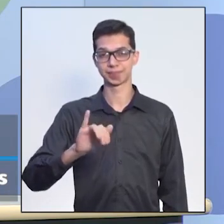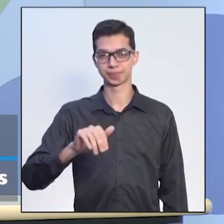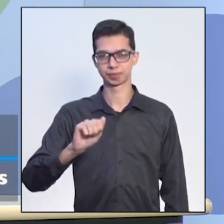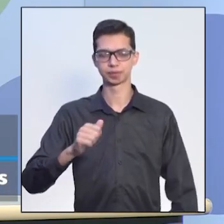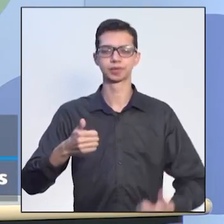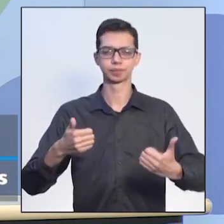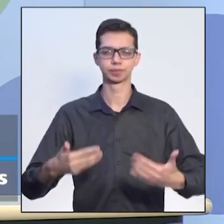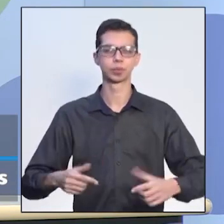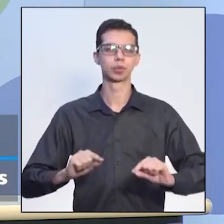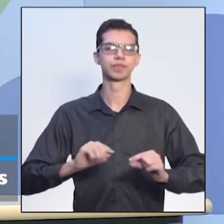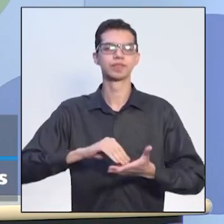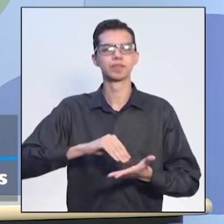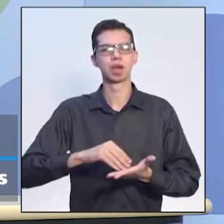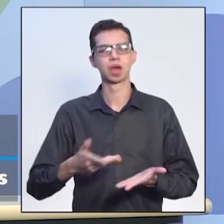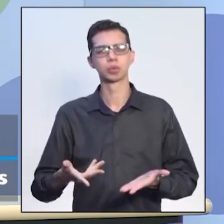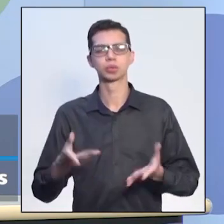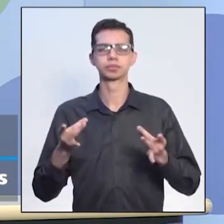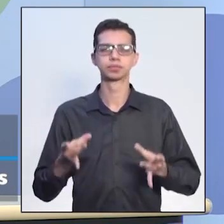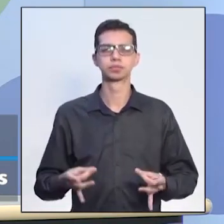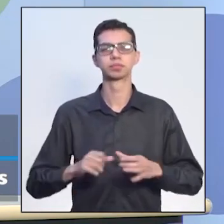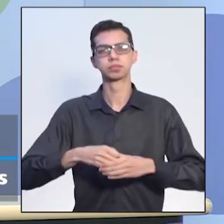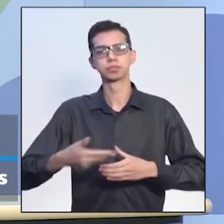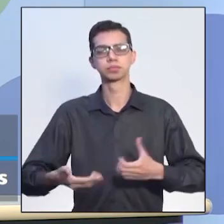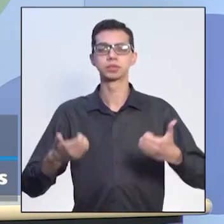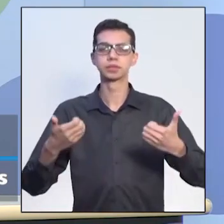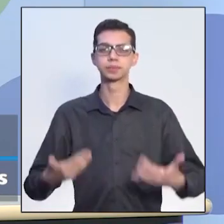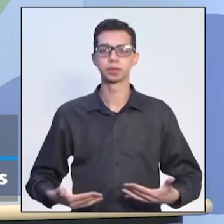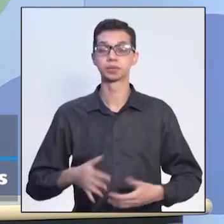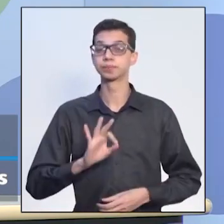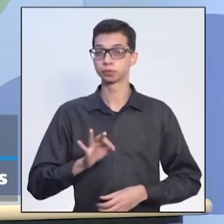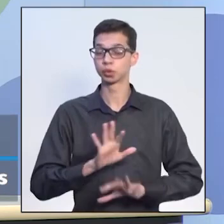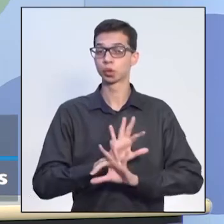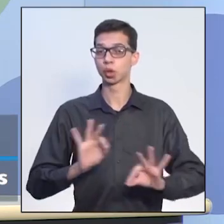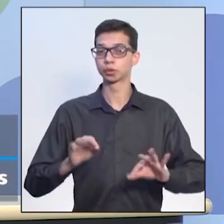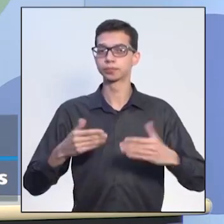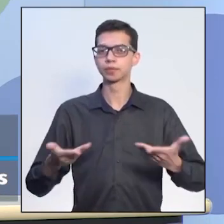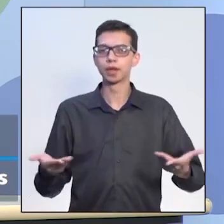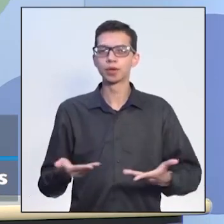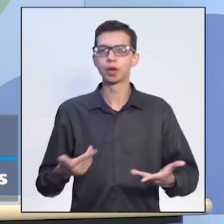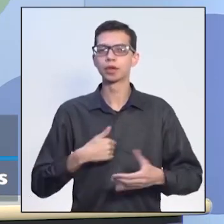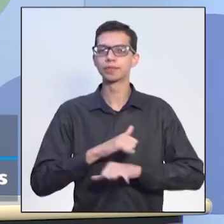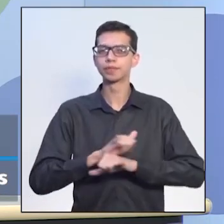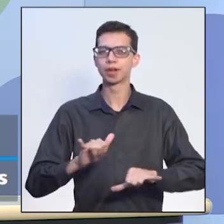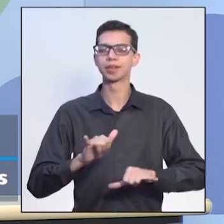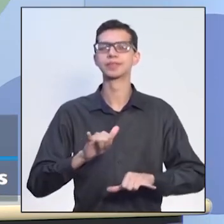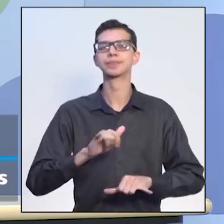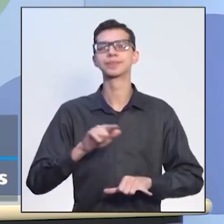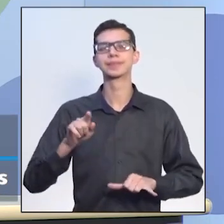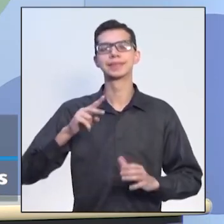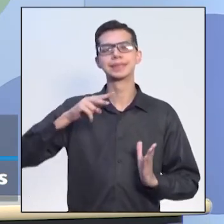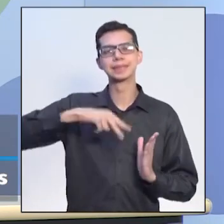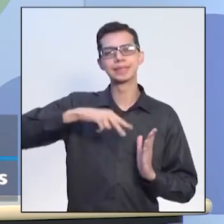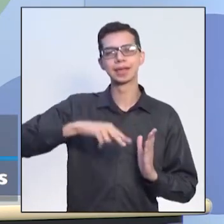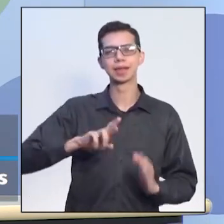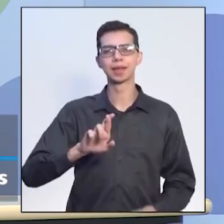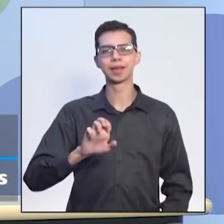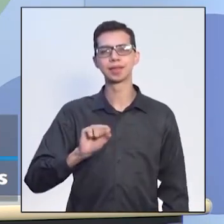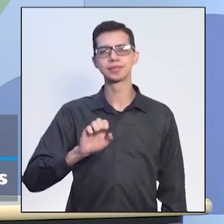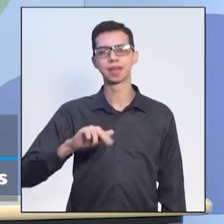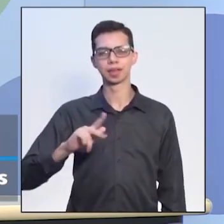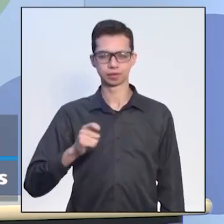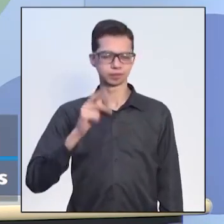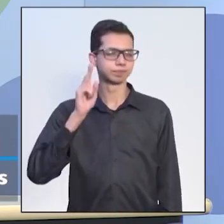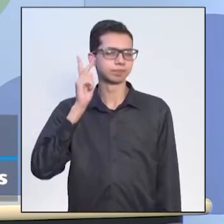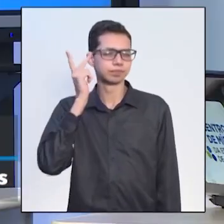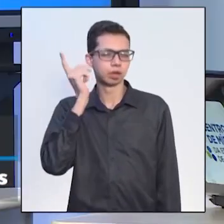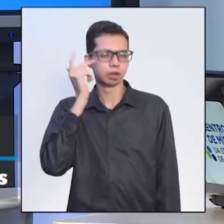nossa aula. Nesse momento, eu vou estruturar com vocês alguns pontos, né, para a gente fazer uma leitura de uma resenha, mas uma resenha bem tranquila. Olha